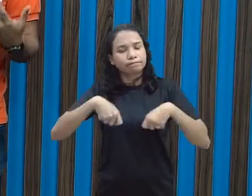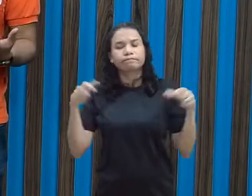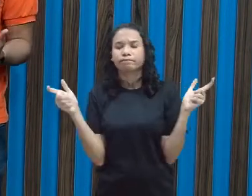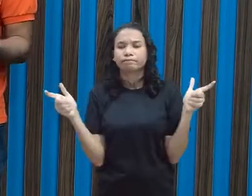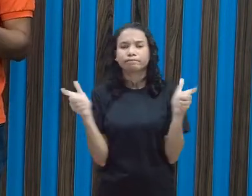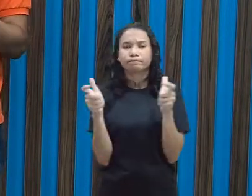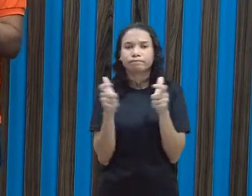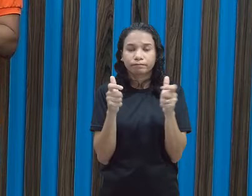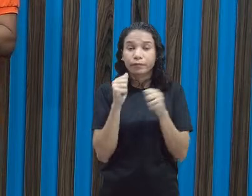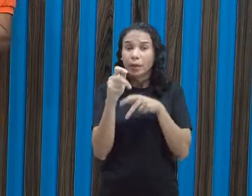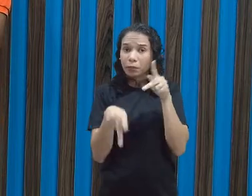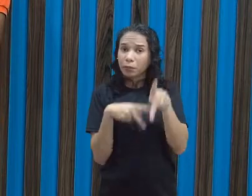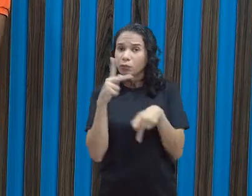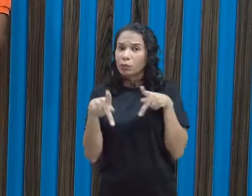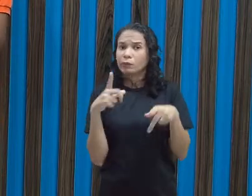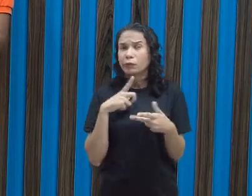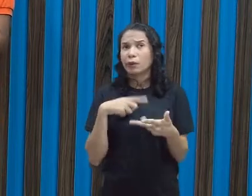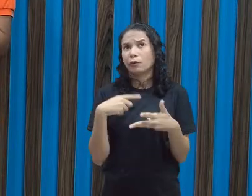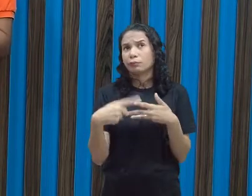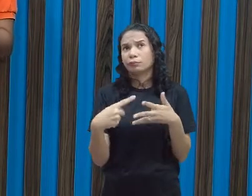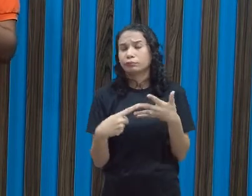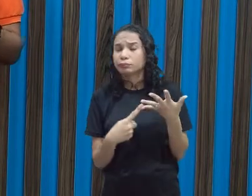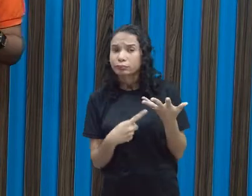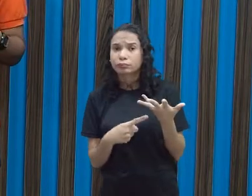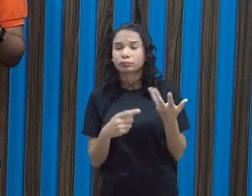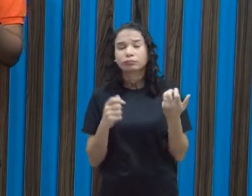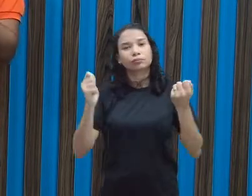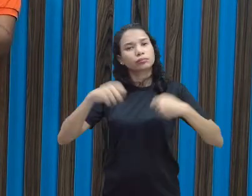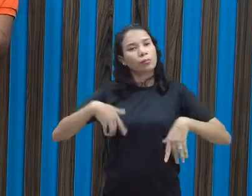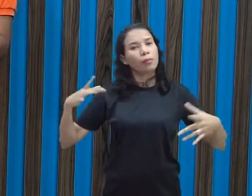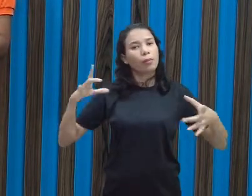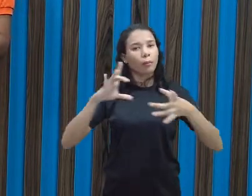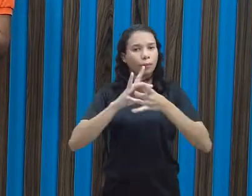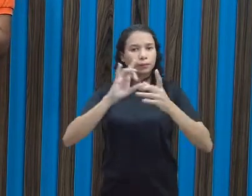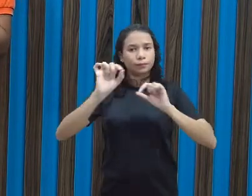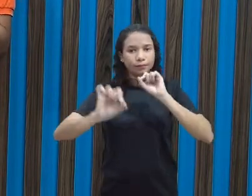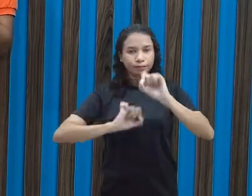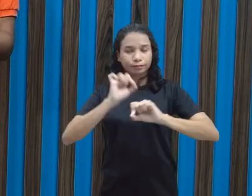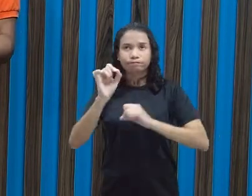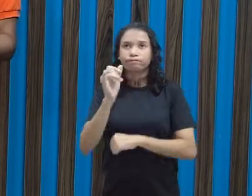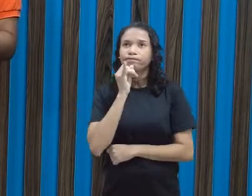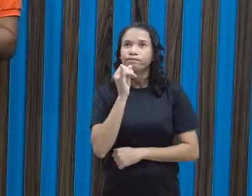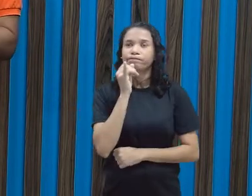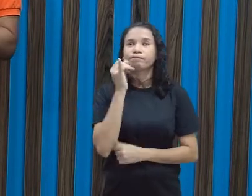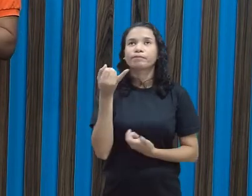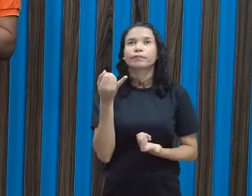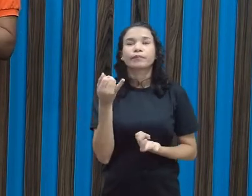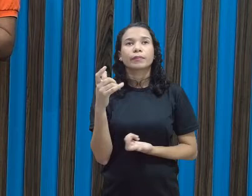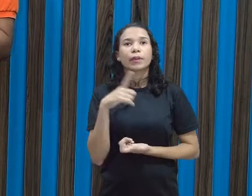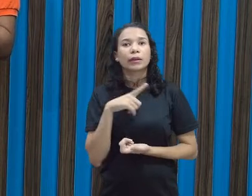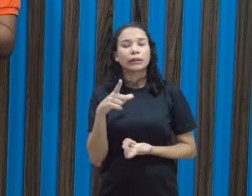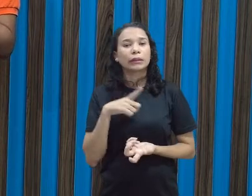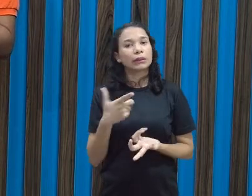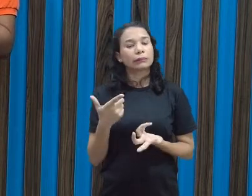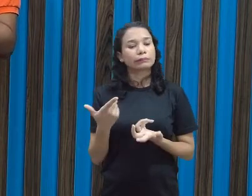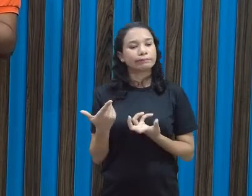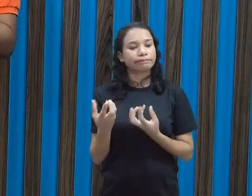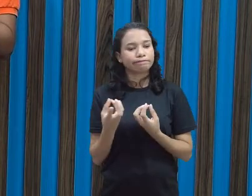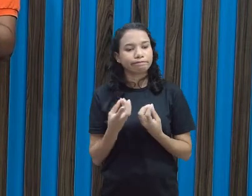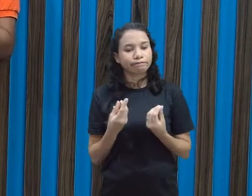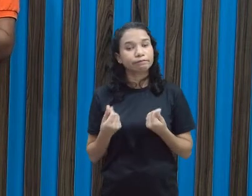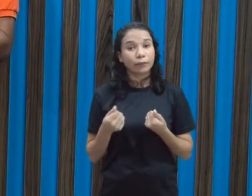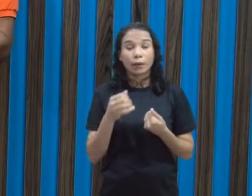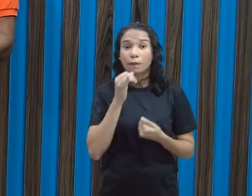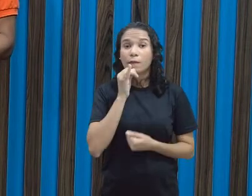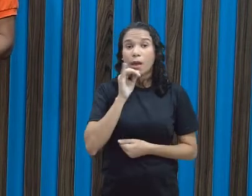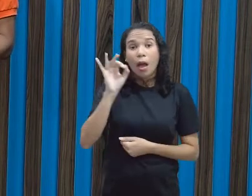pode diminuir por alguns motivos. Né? Esses motivos estão relacionados, por exemplo, né, a